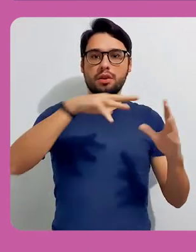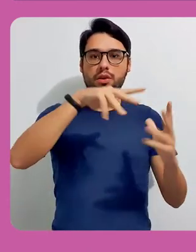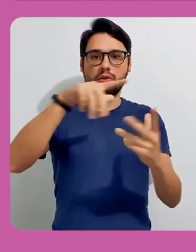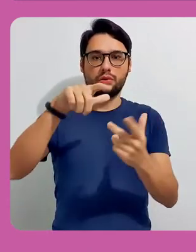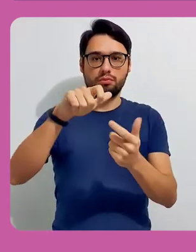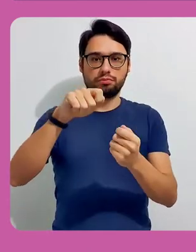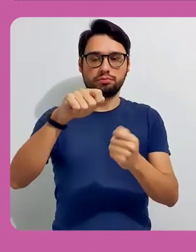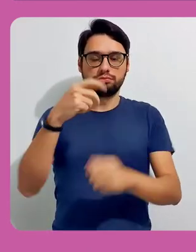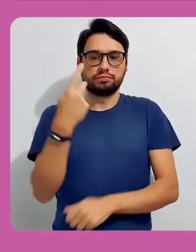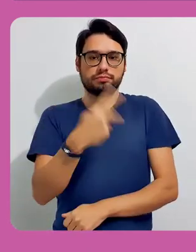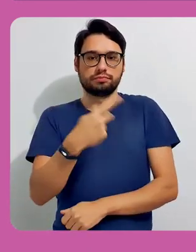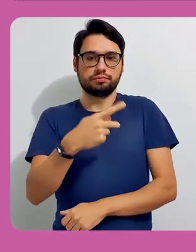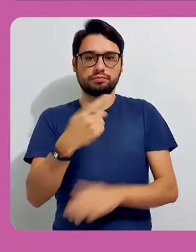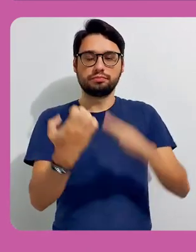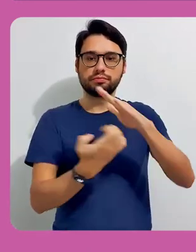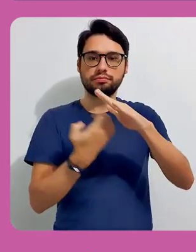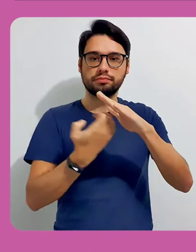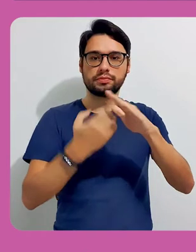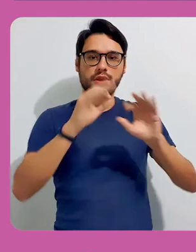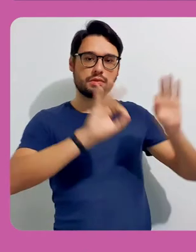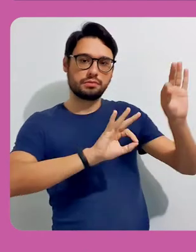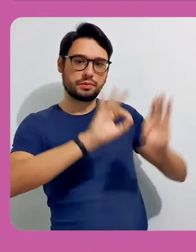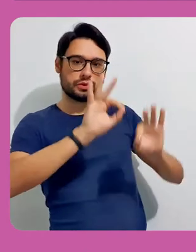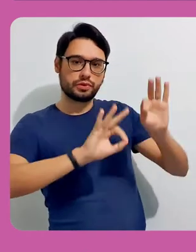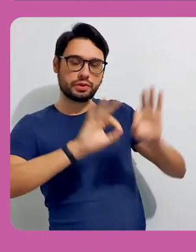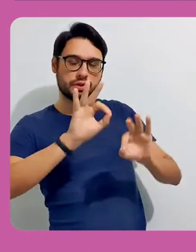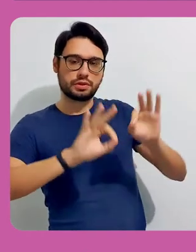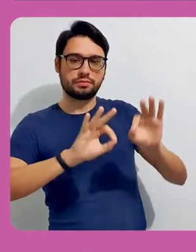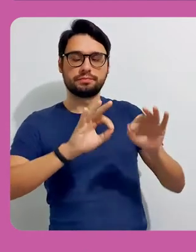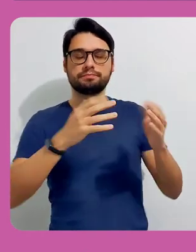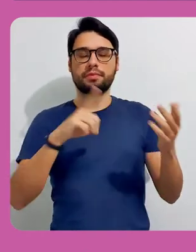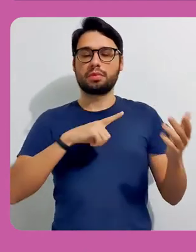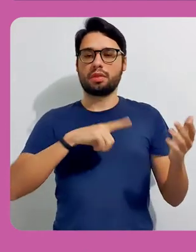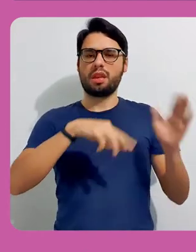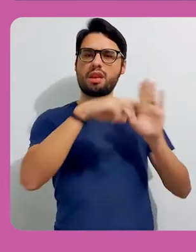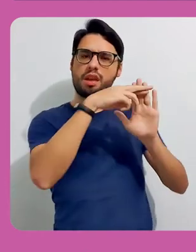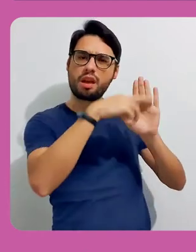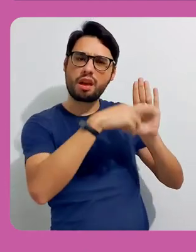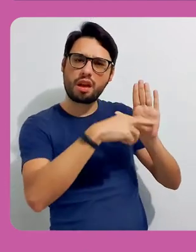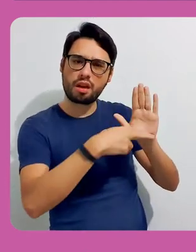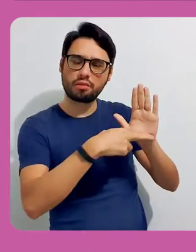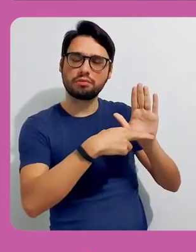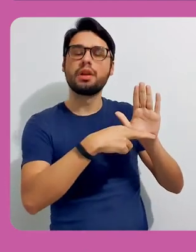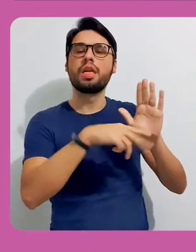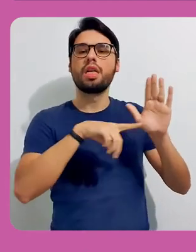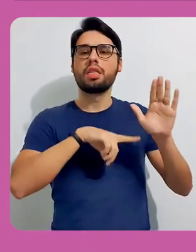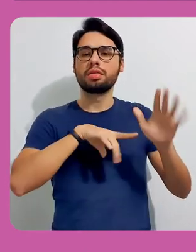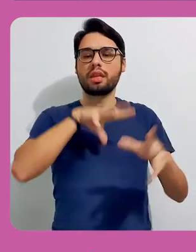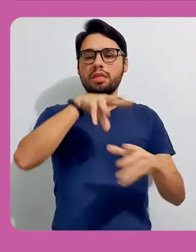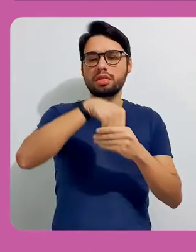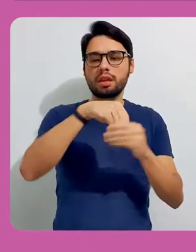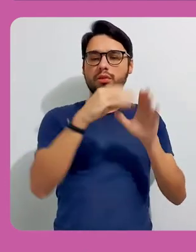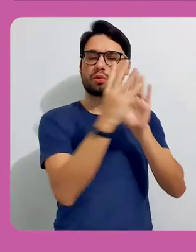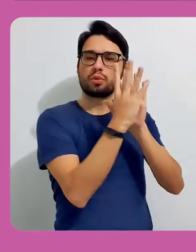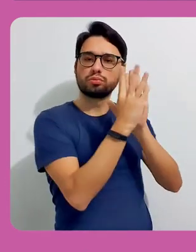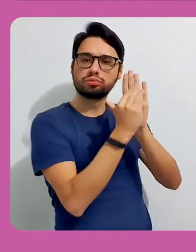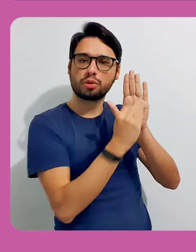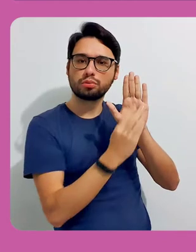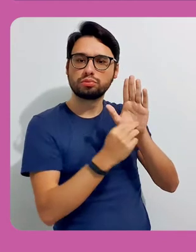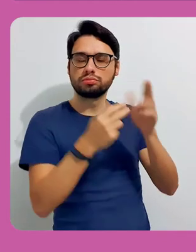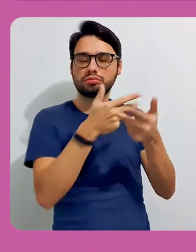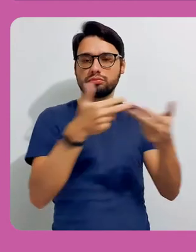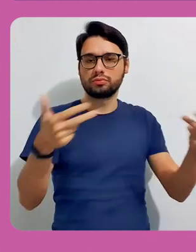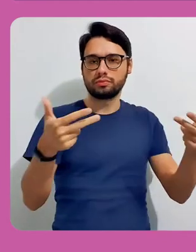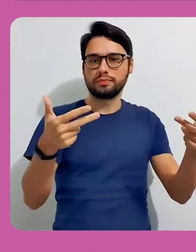específico é especificado pela ms global como você deve